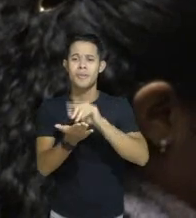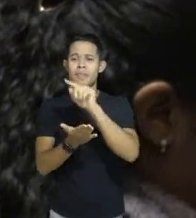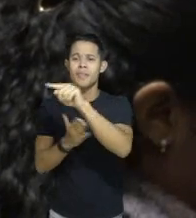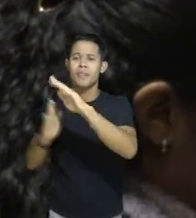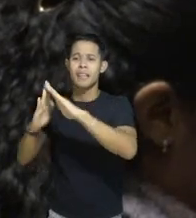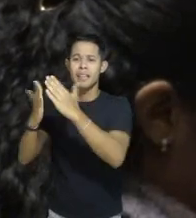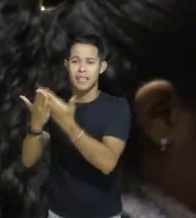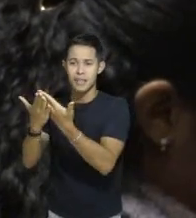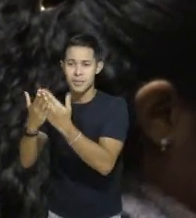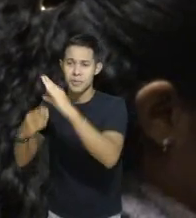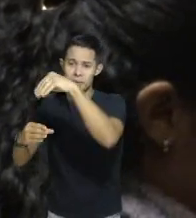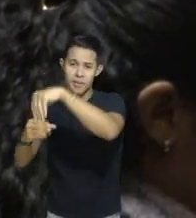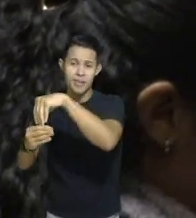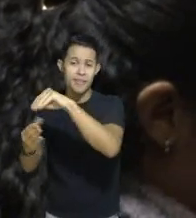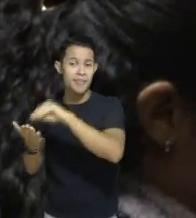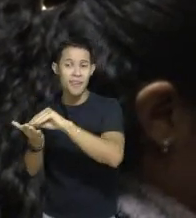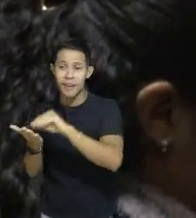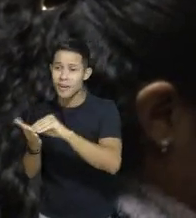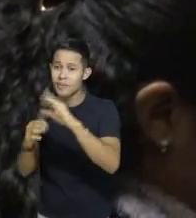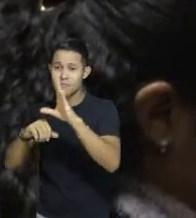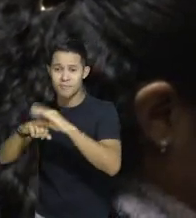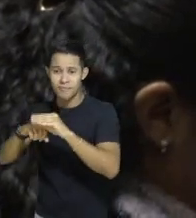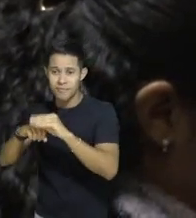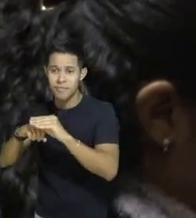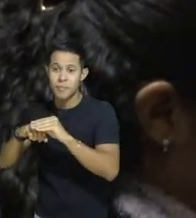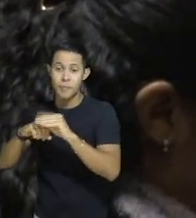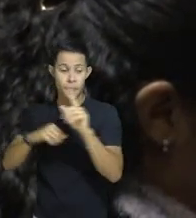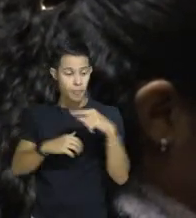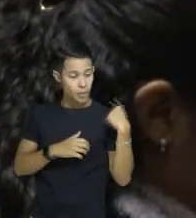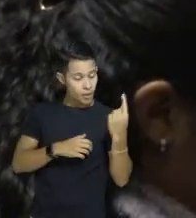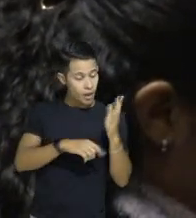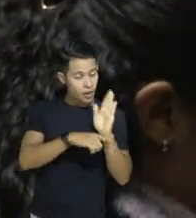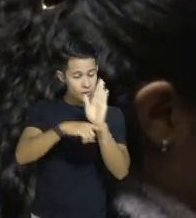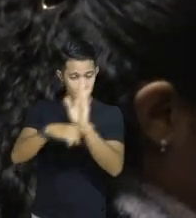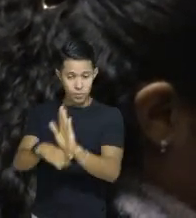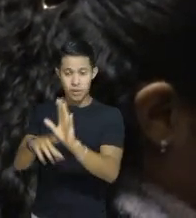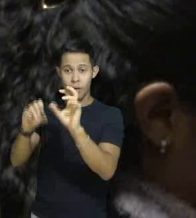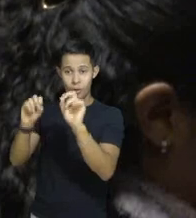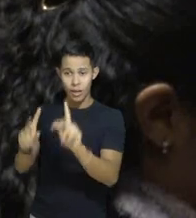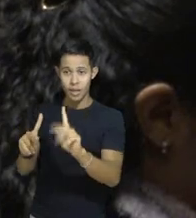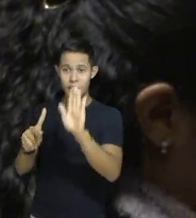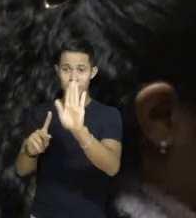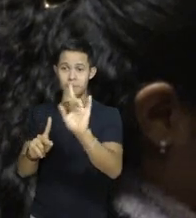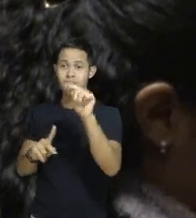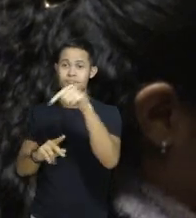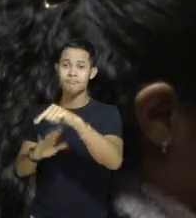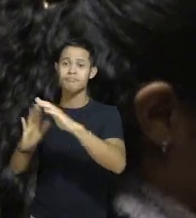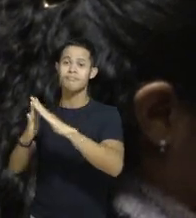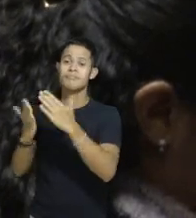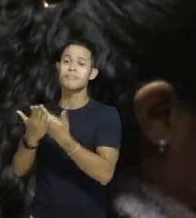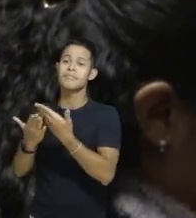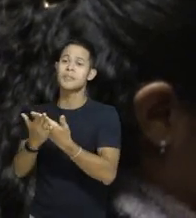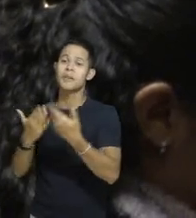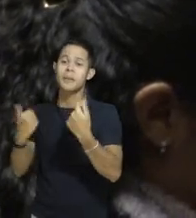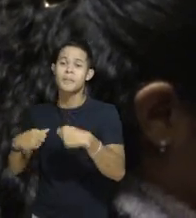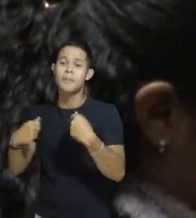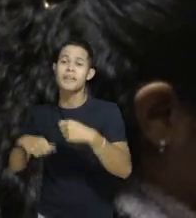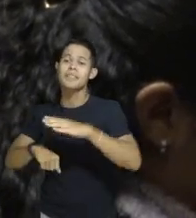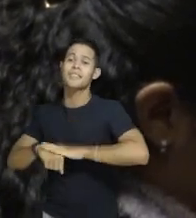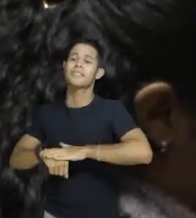ajuda a escola, né? De todas as formas que a gente pode, mas eu acho que lá na escola eles precisam de mais,